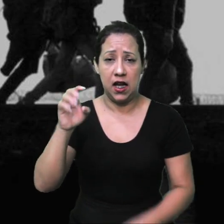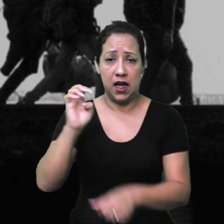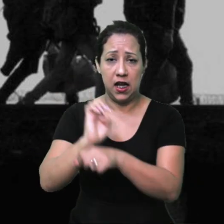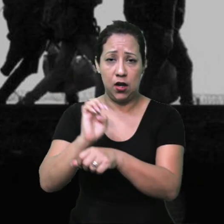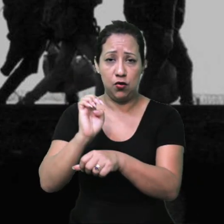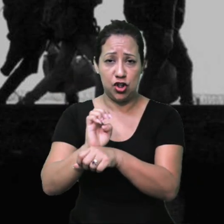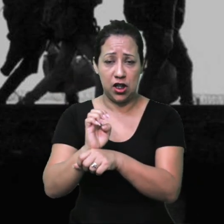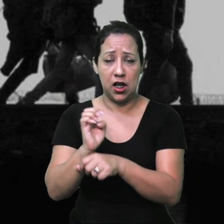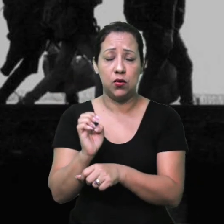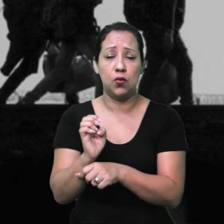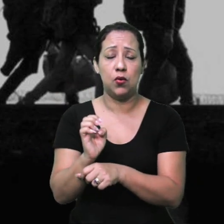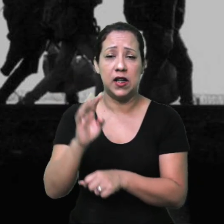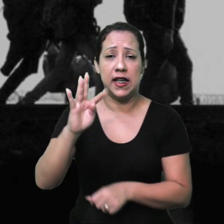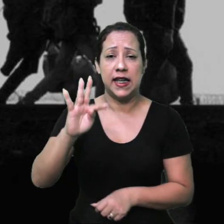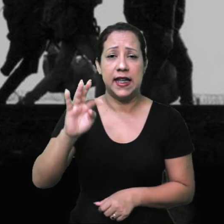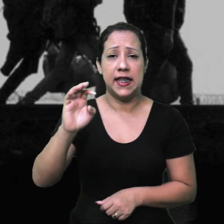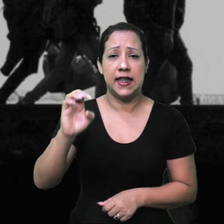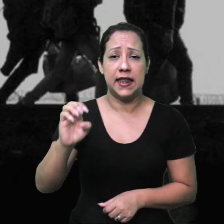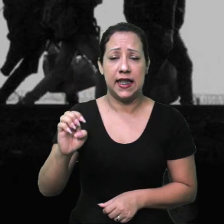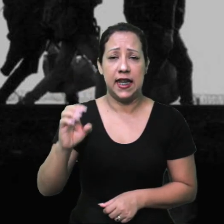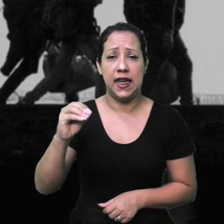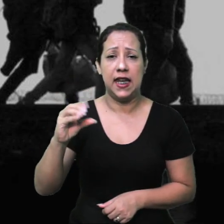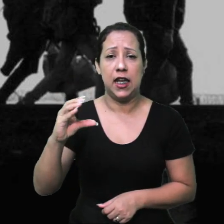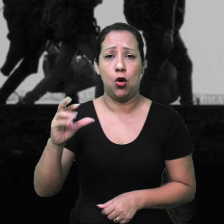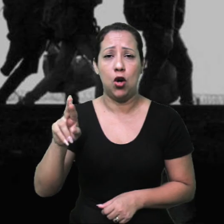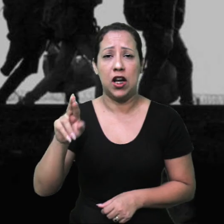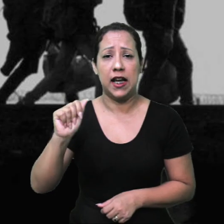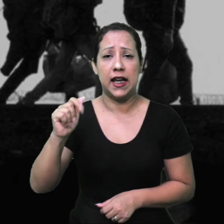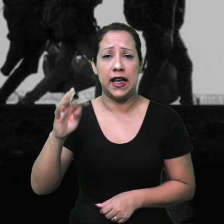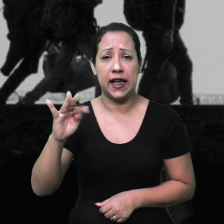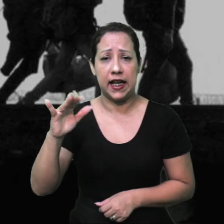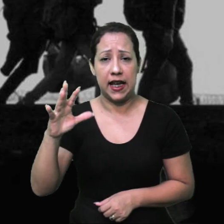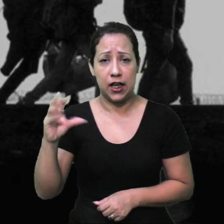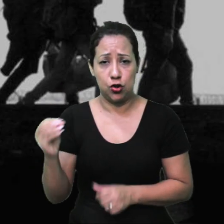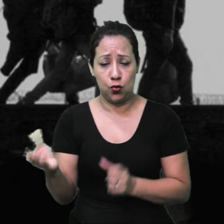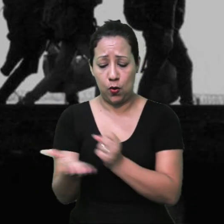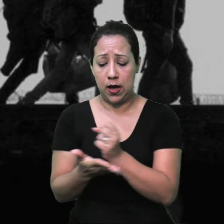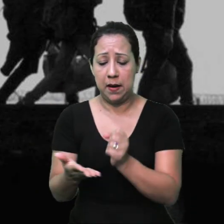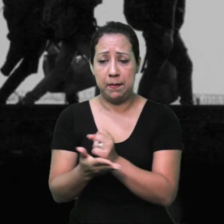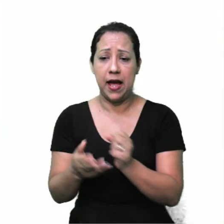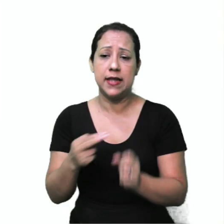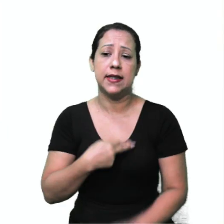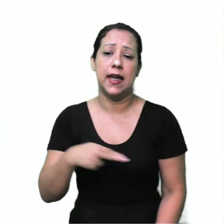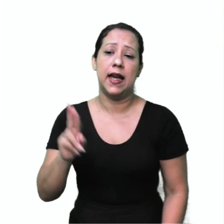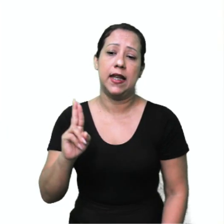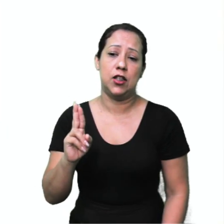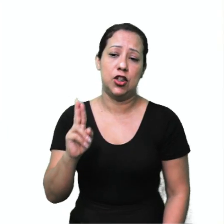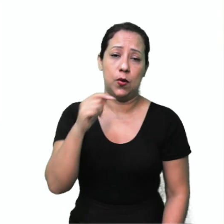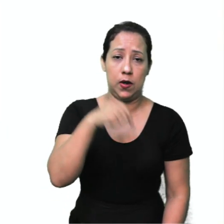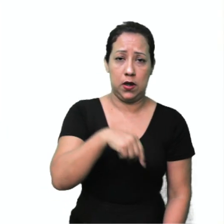religião. Não é o nosso caso, não é o nosso caso, tá?